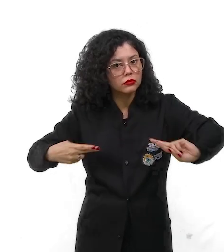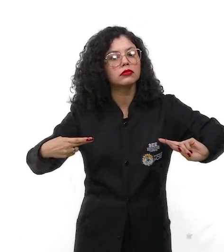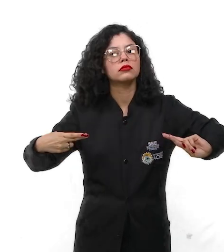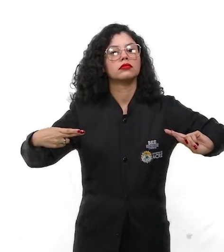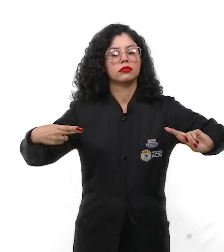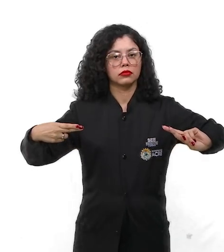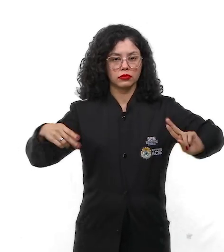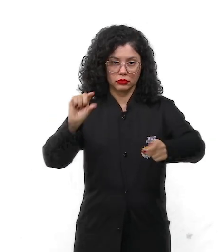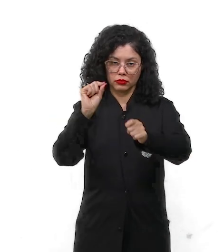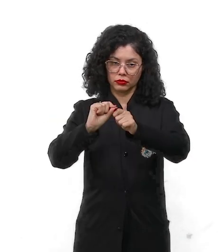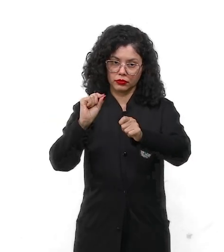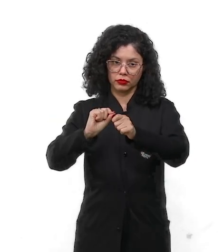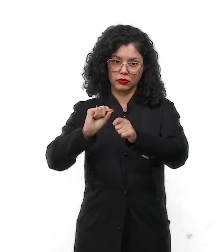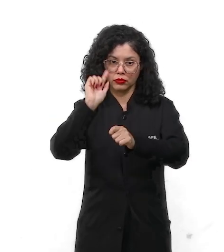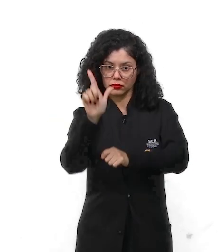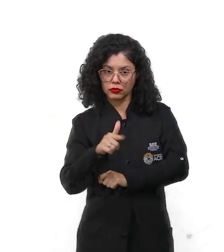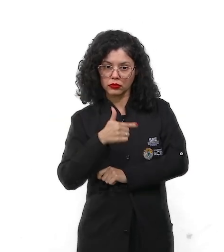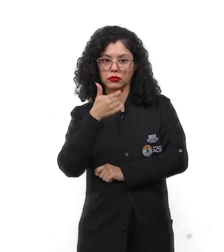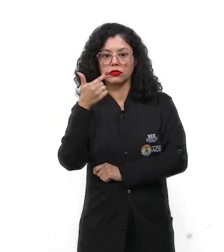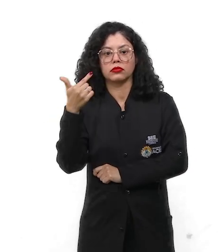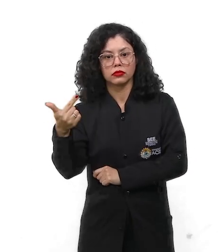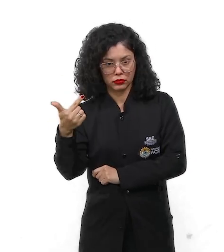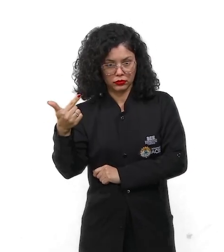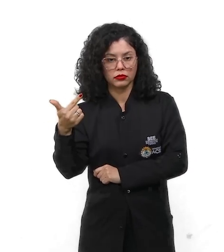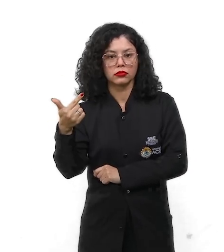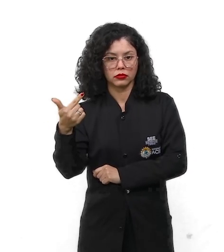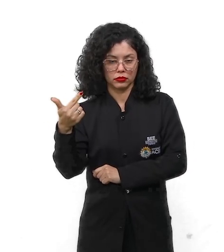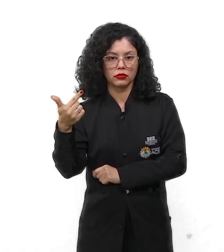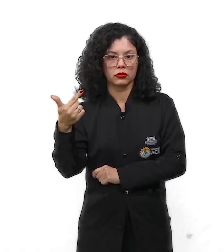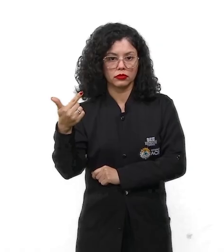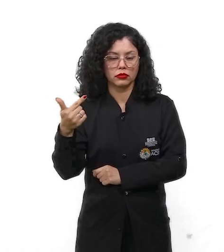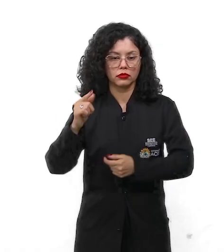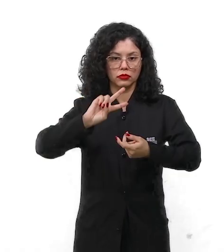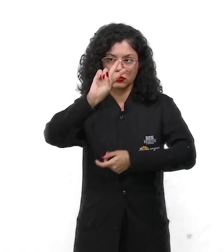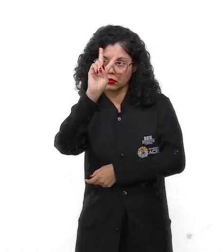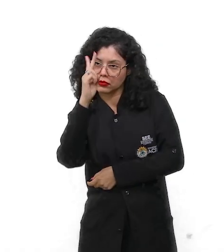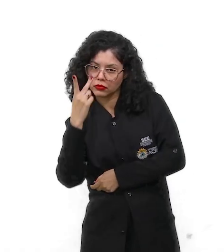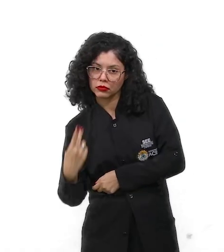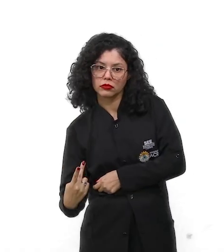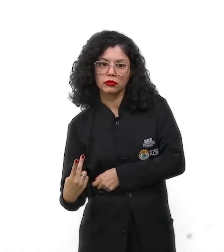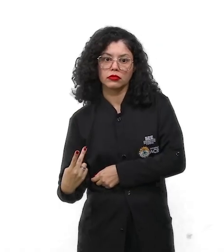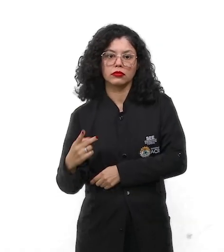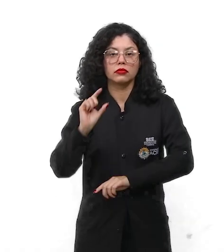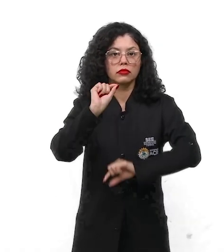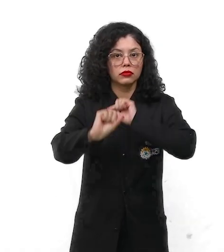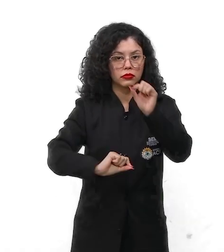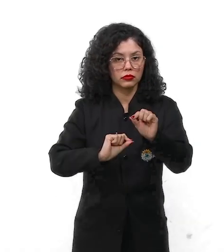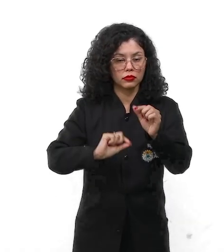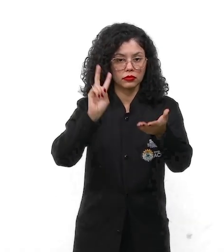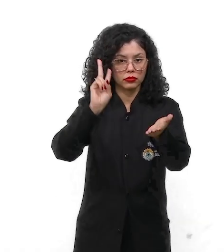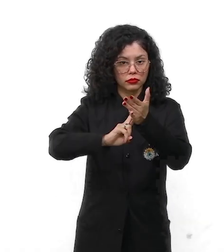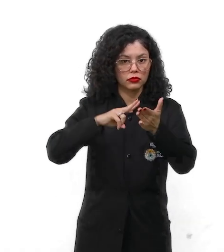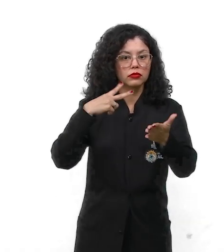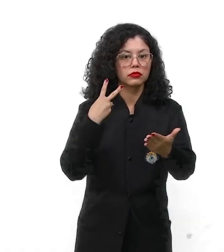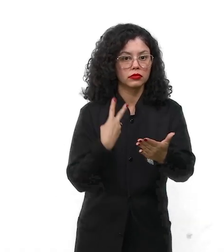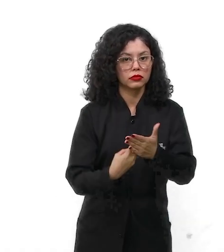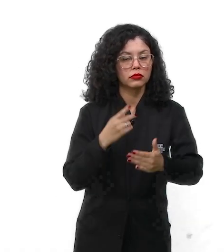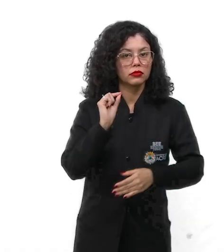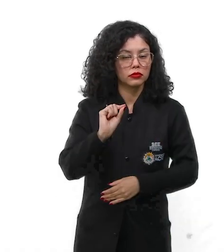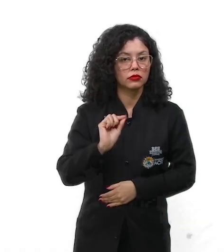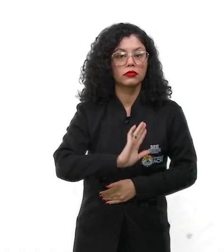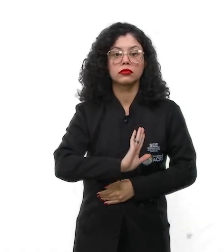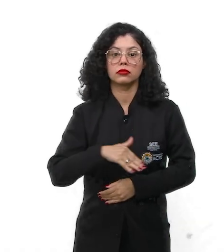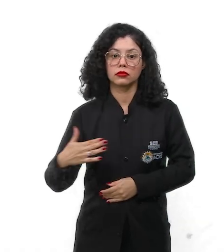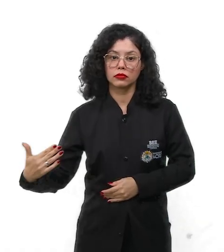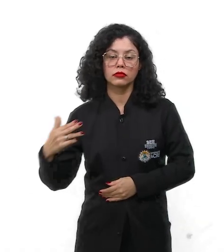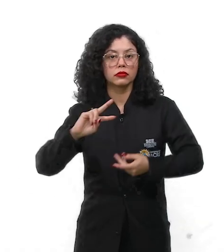é feito de uma outra forma, em RNA. O que é a tradução? É quando